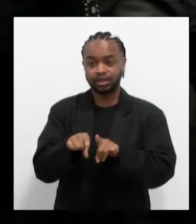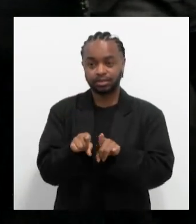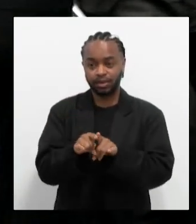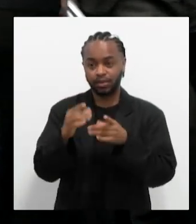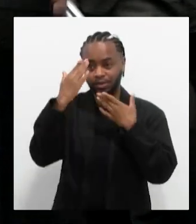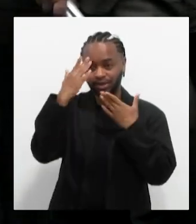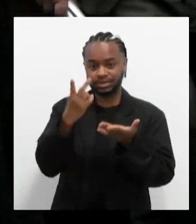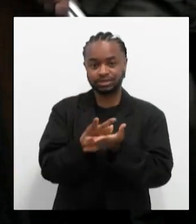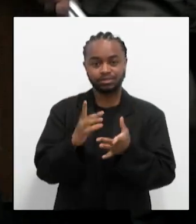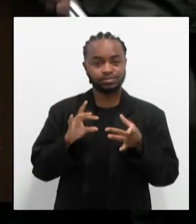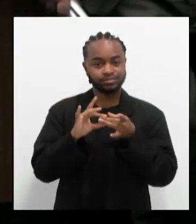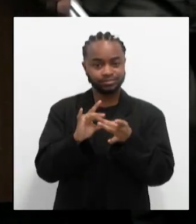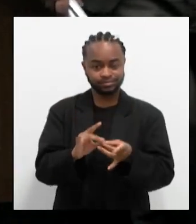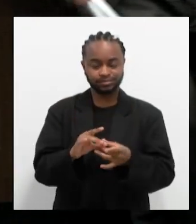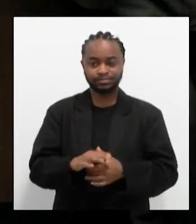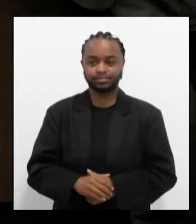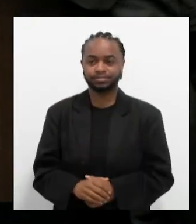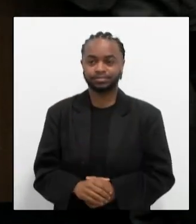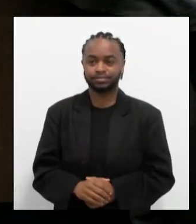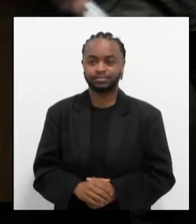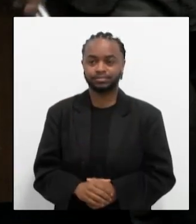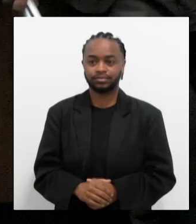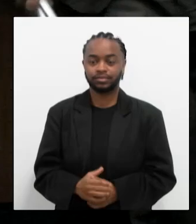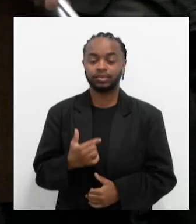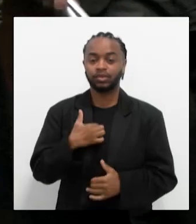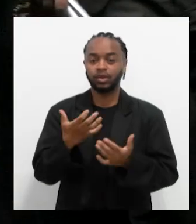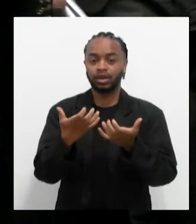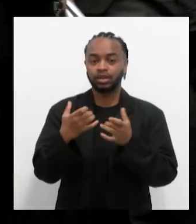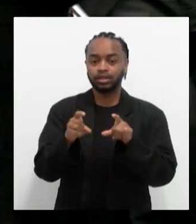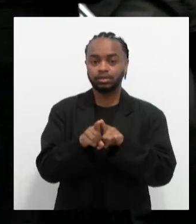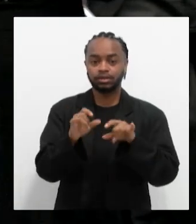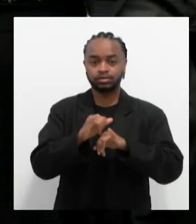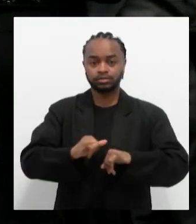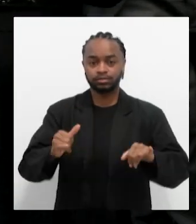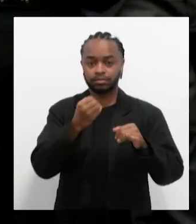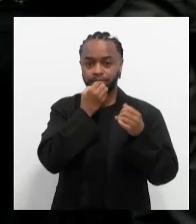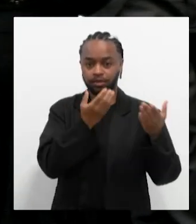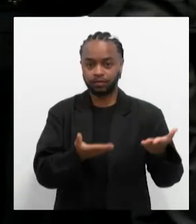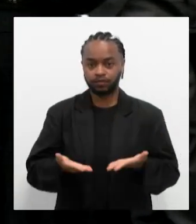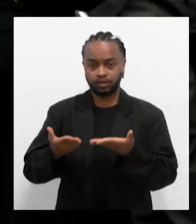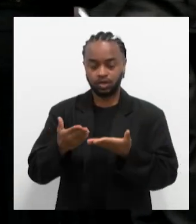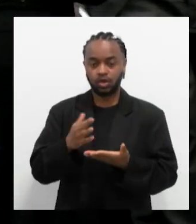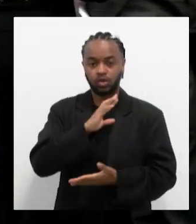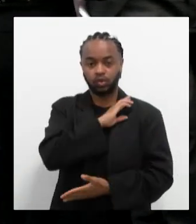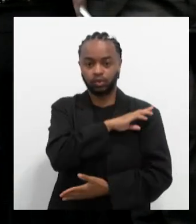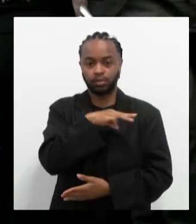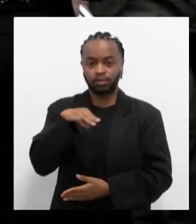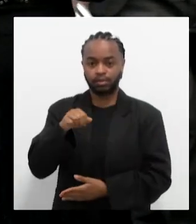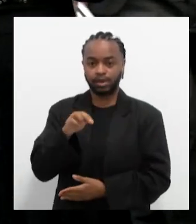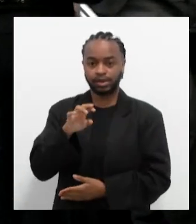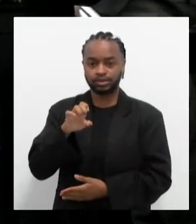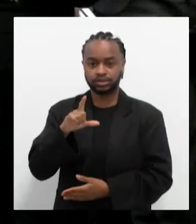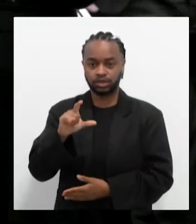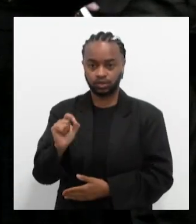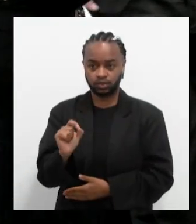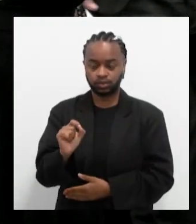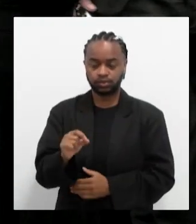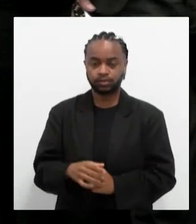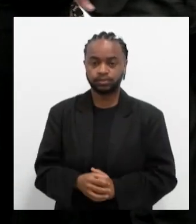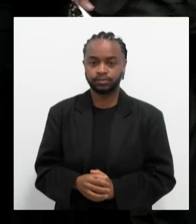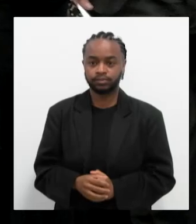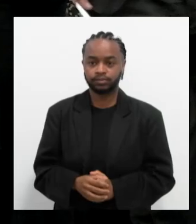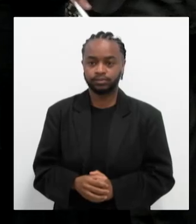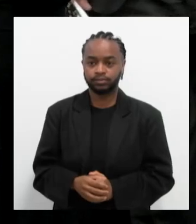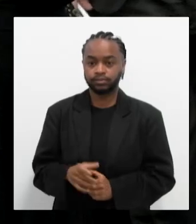essa parceira. E, presidente, eu queria aqui dar as boas-vindas ao Tenente Coronel Marcelo de Castro Corbage, que